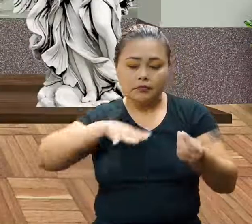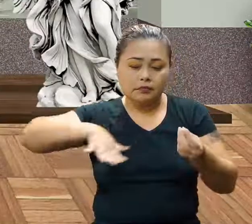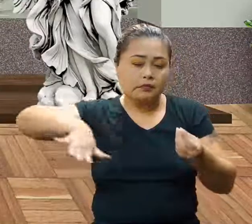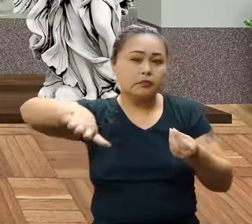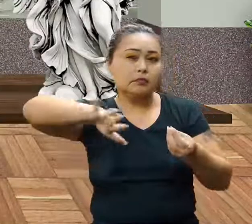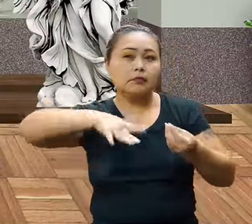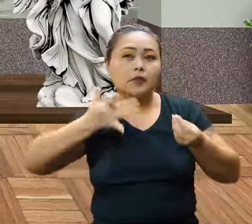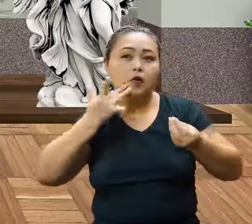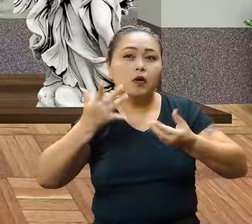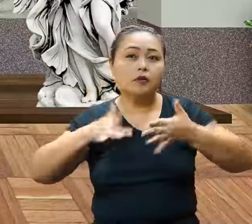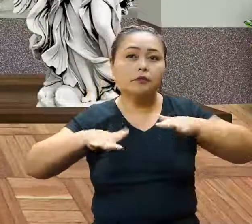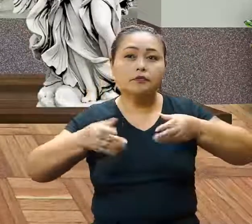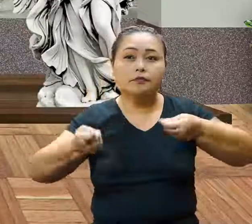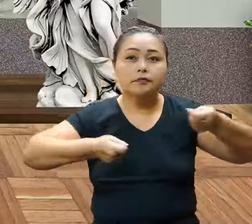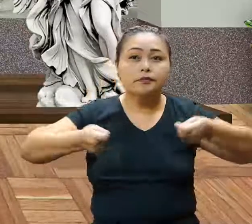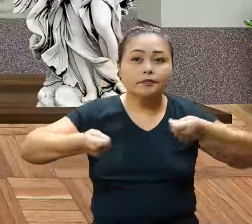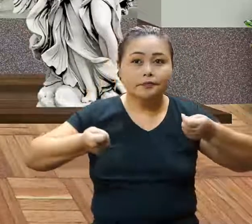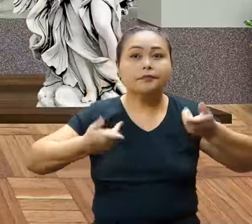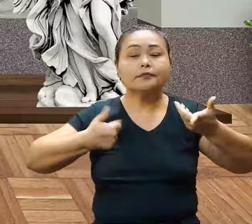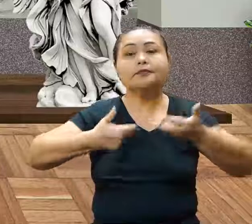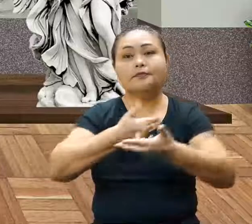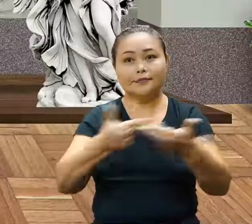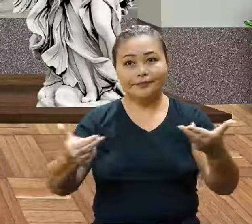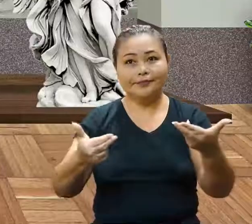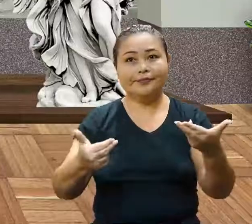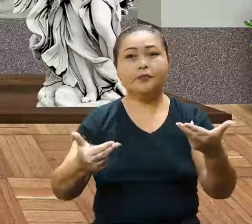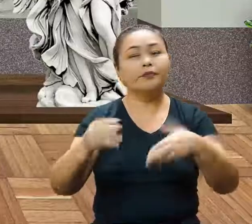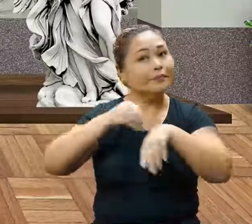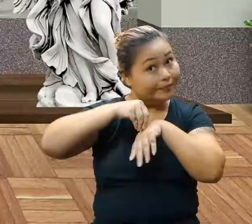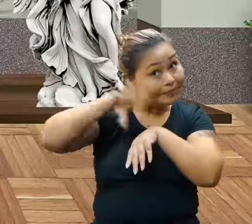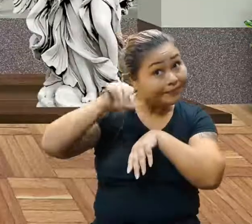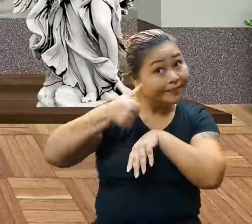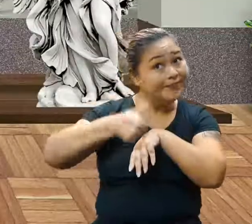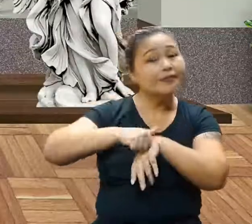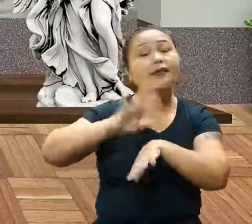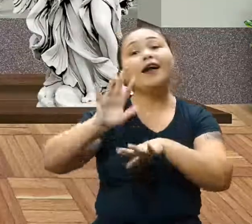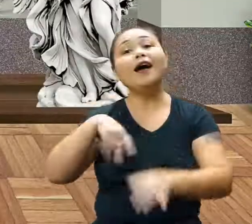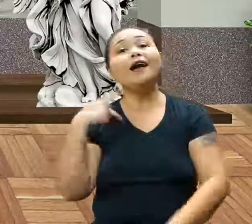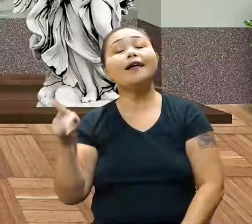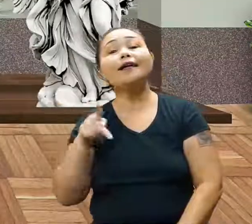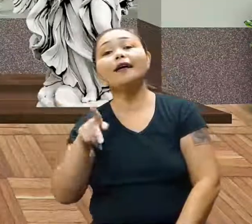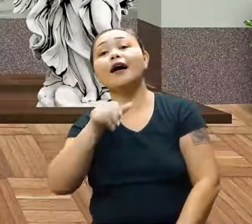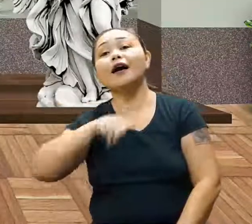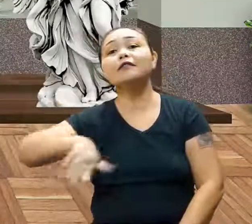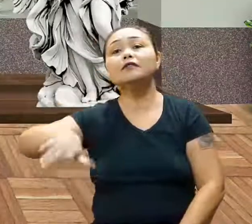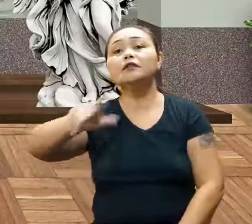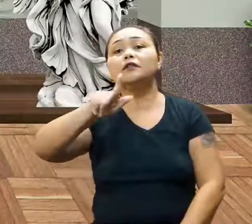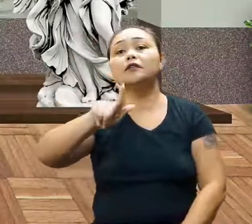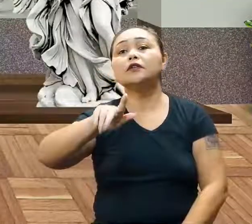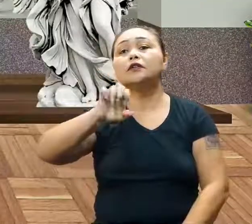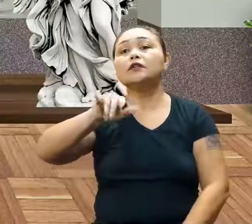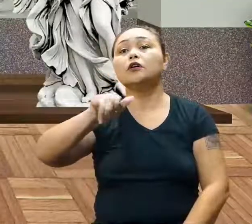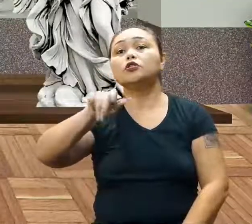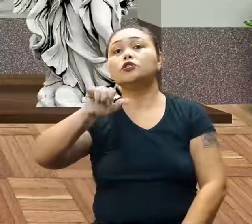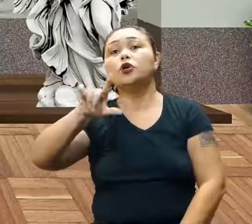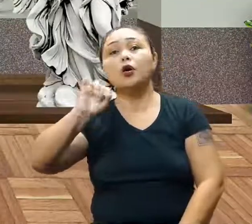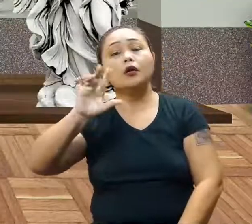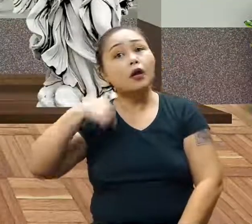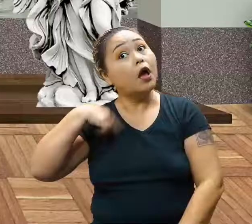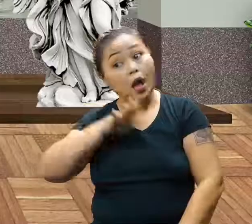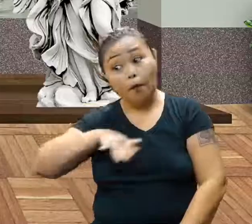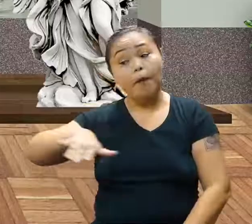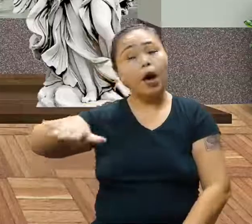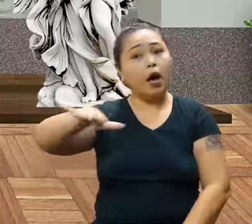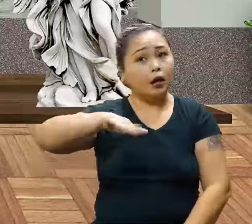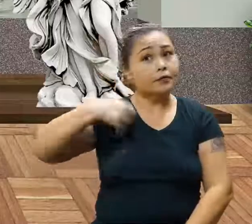minérios, etc. Tá bom? Fica a dica. Ah, professor, então eu quero ser geólogo. Beleza, corre atrás. É uma área que está